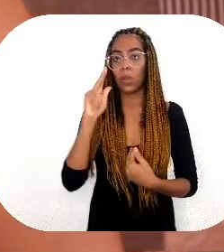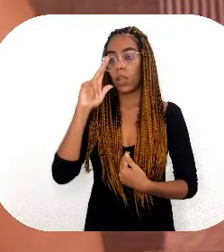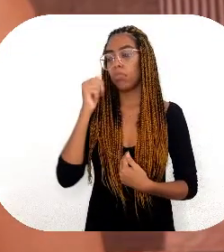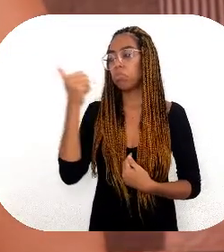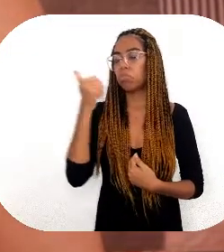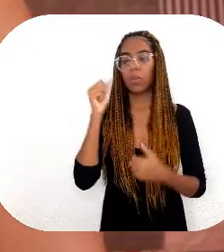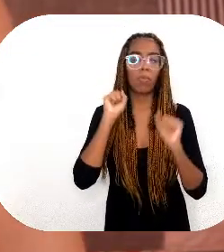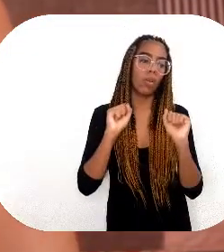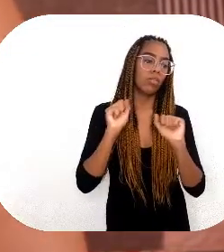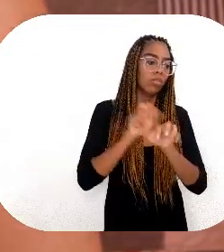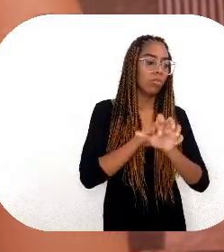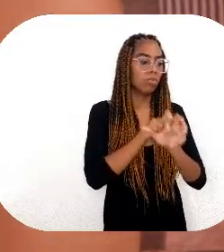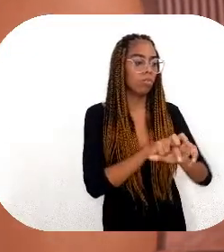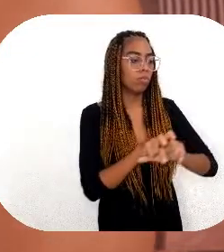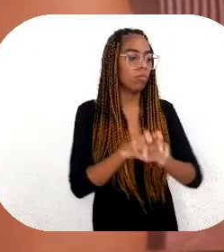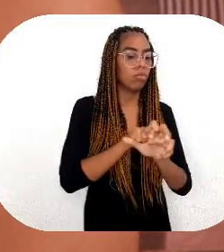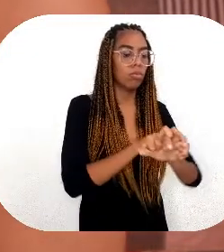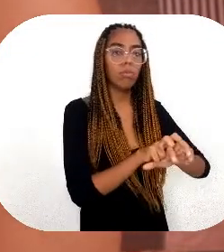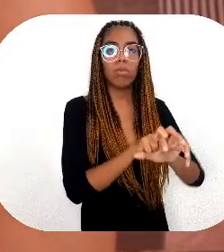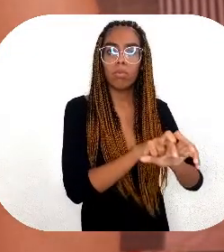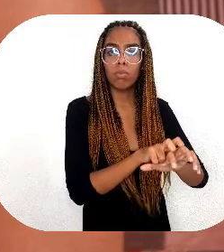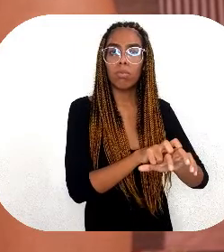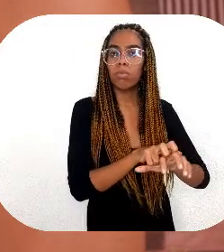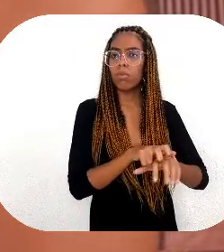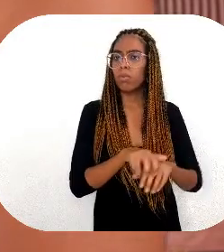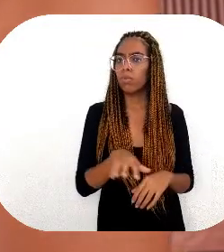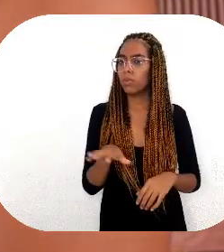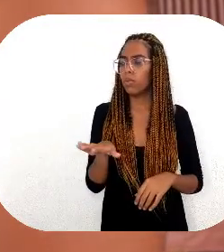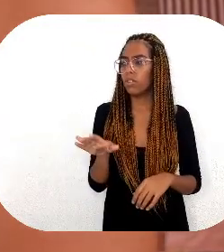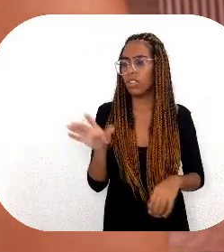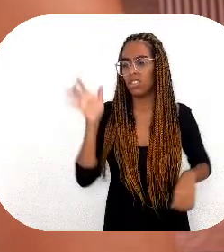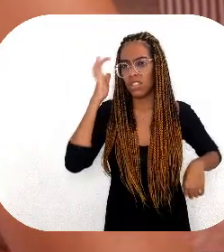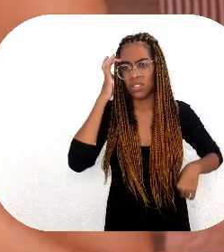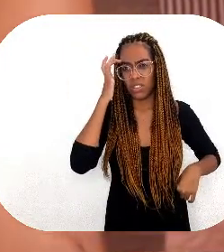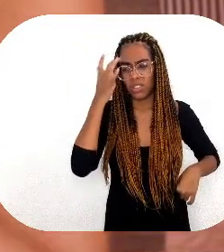confiou em mim, que sou seu amigo, tudo bem, pode ir.